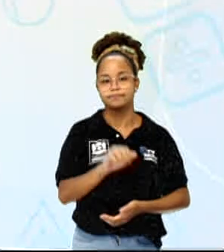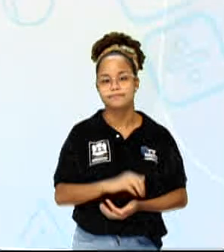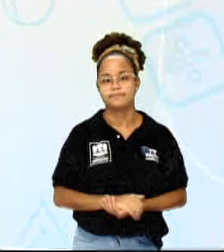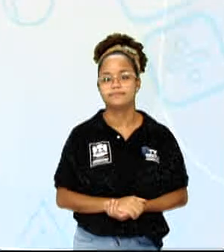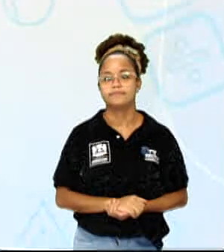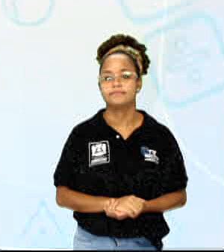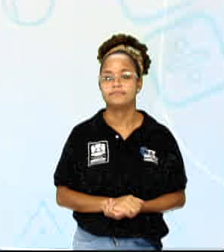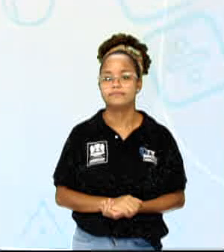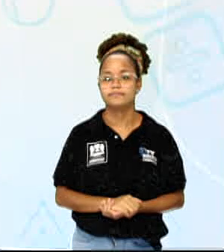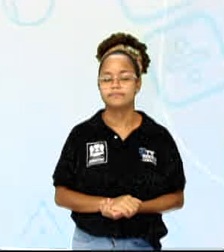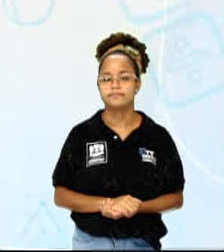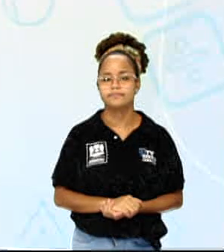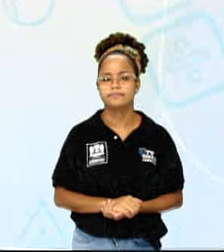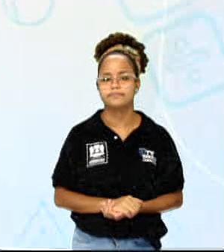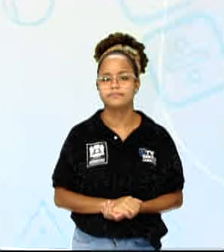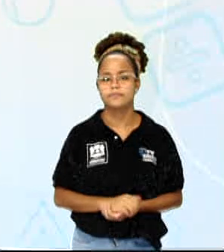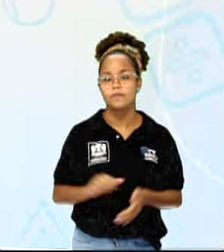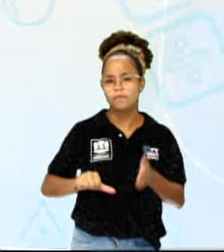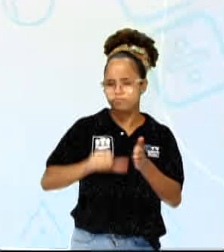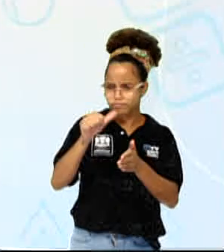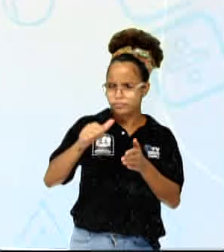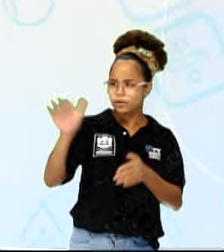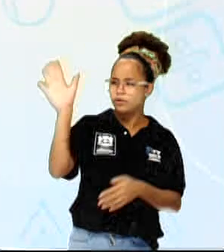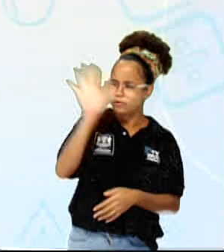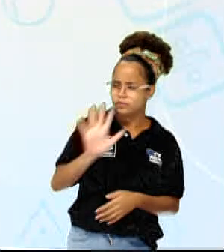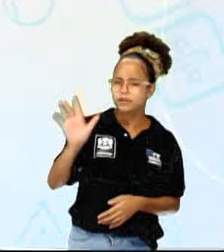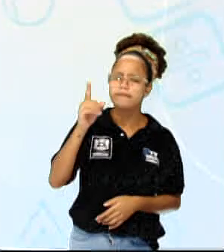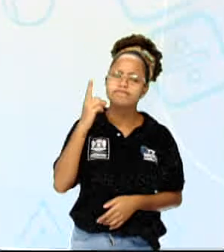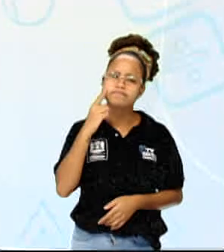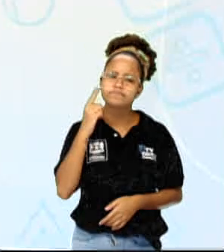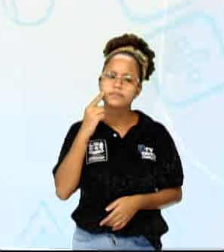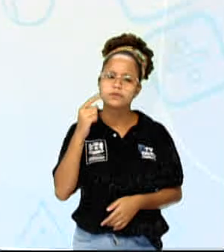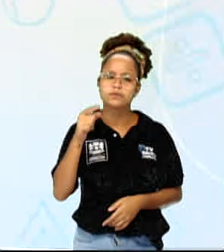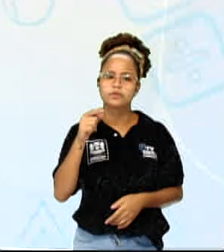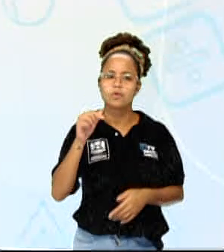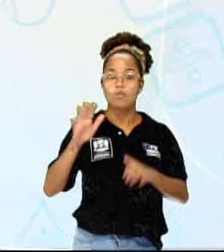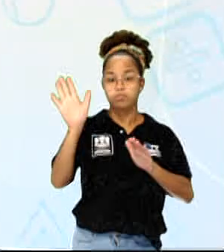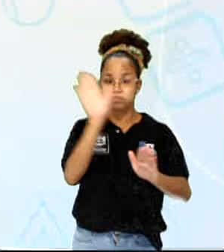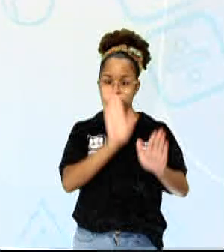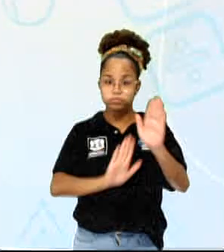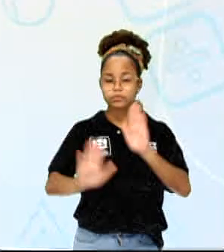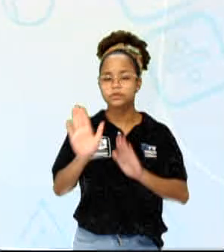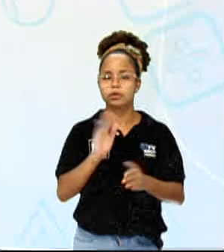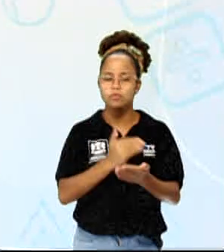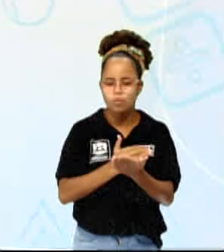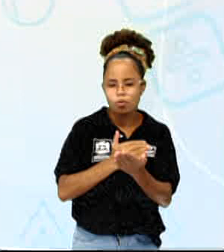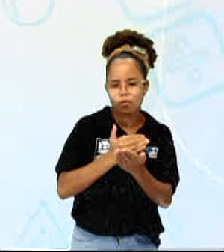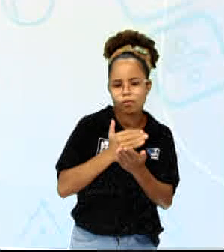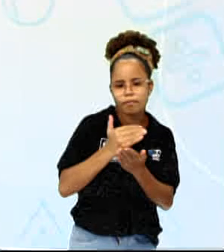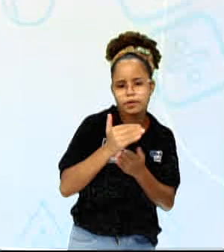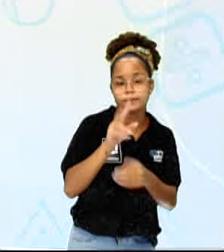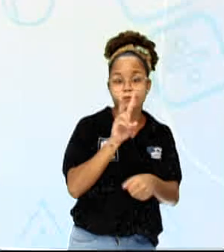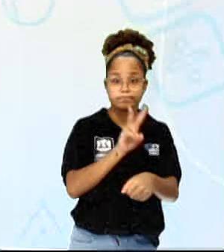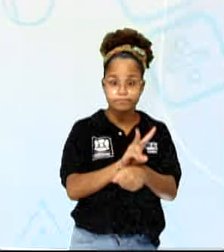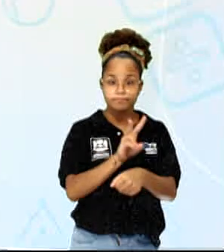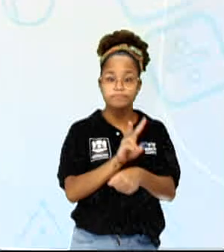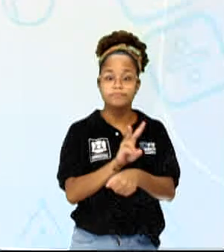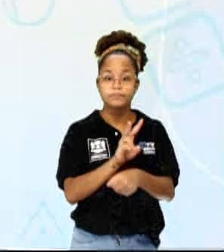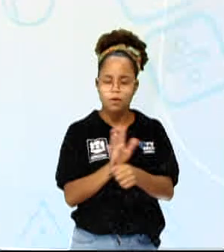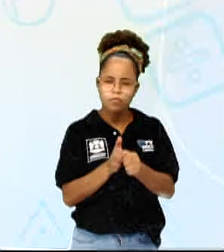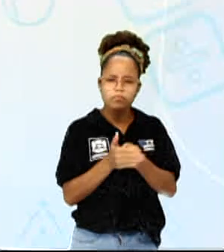certo? Na primeira imagem, a gente vê uma mensagem, né? O cuidado começa com a garantia da